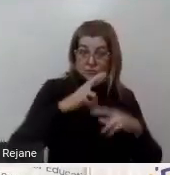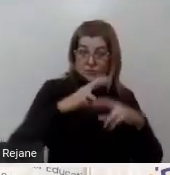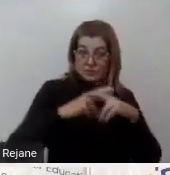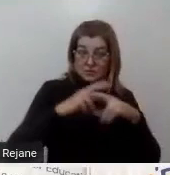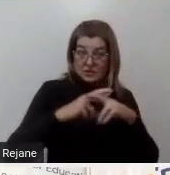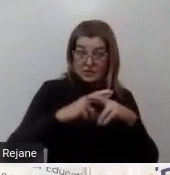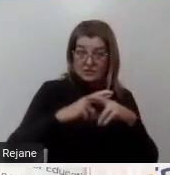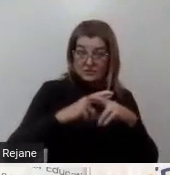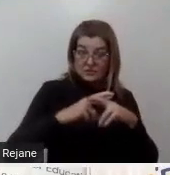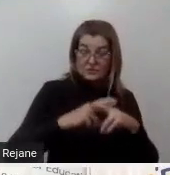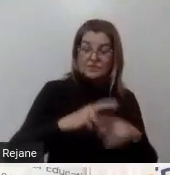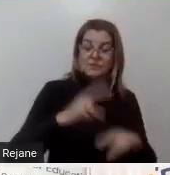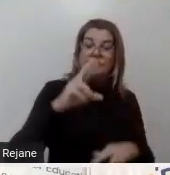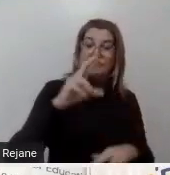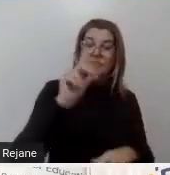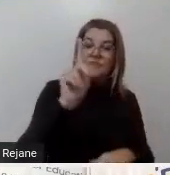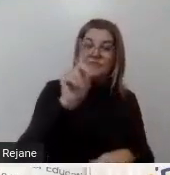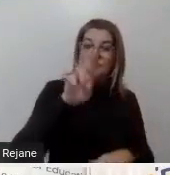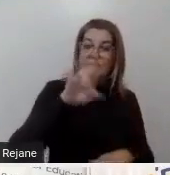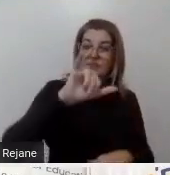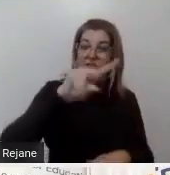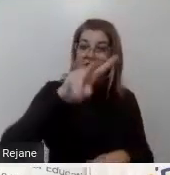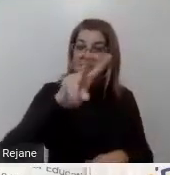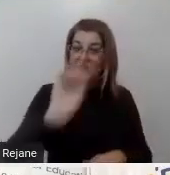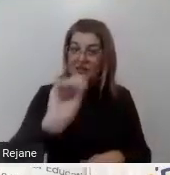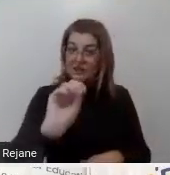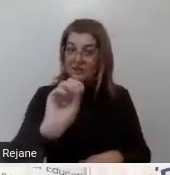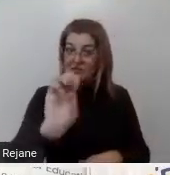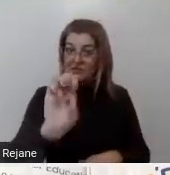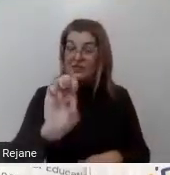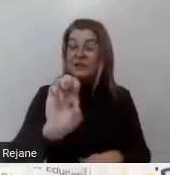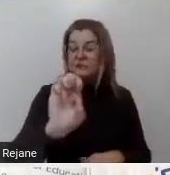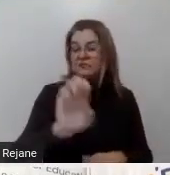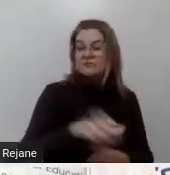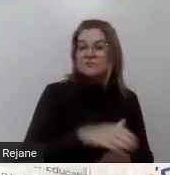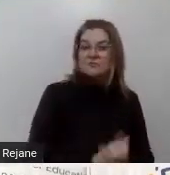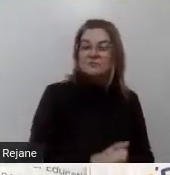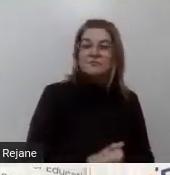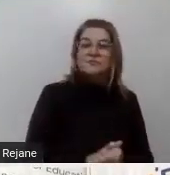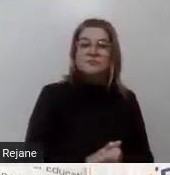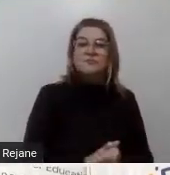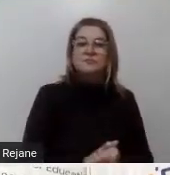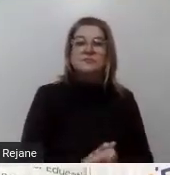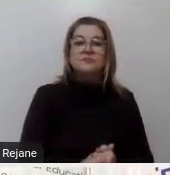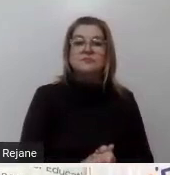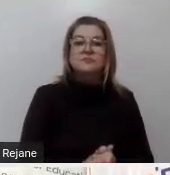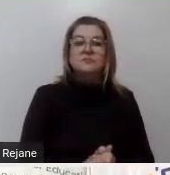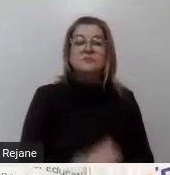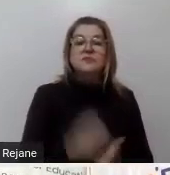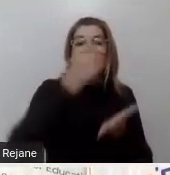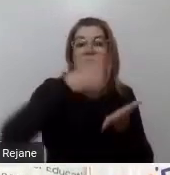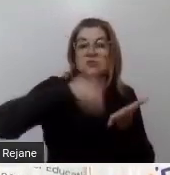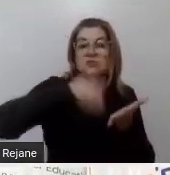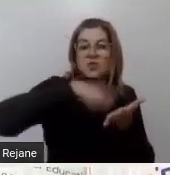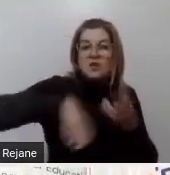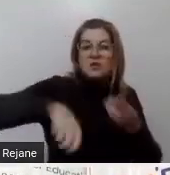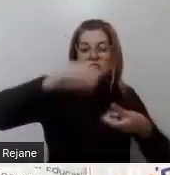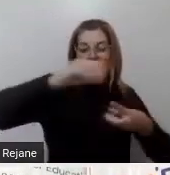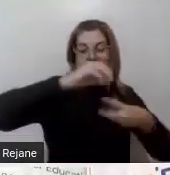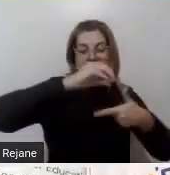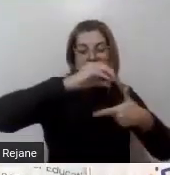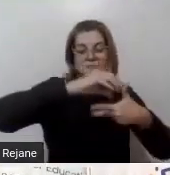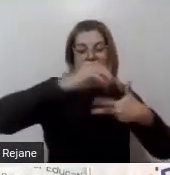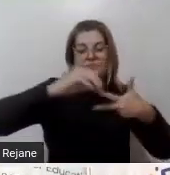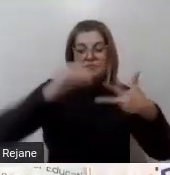Esse documento aqui são os critérios de correções do Enem, que são as rubricas,